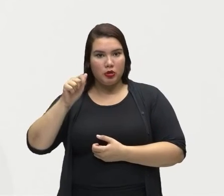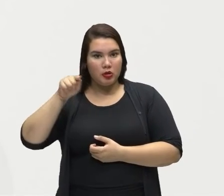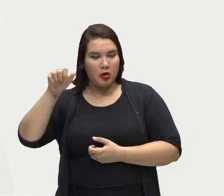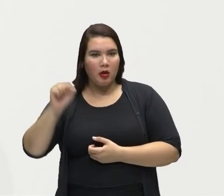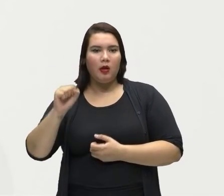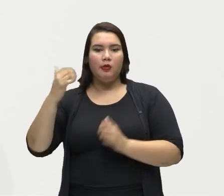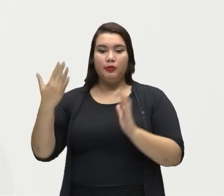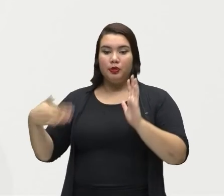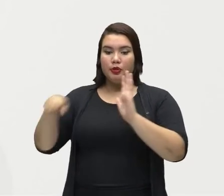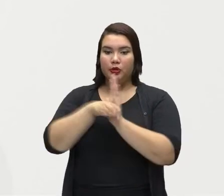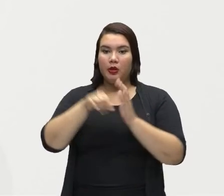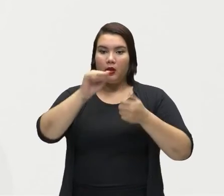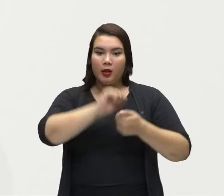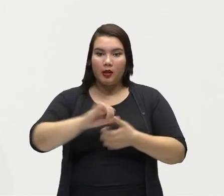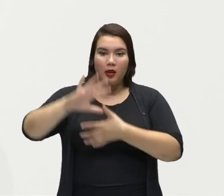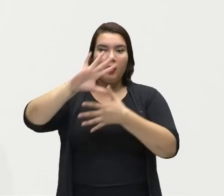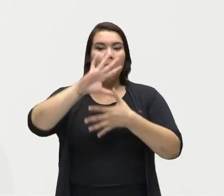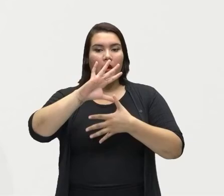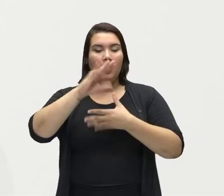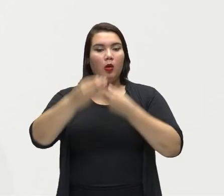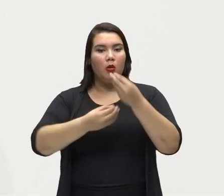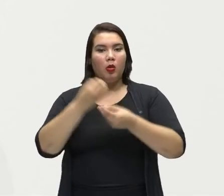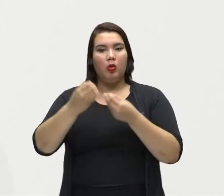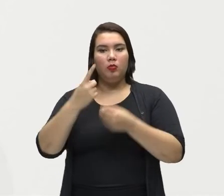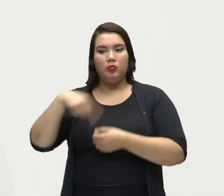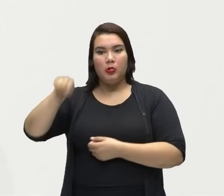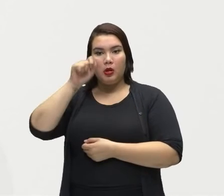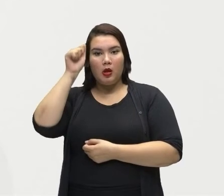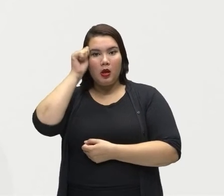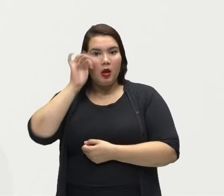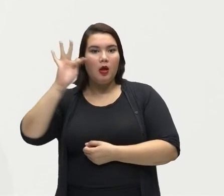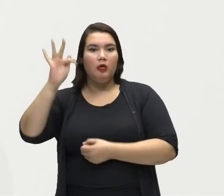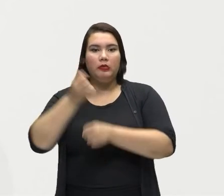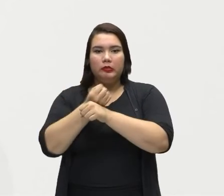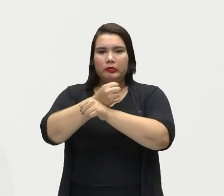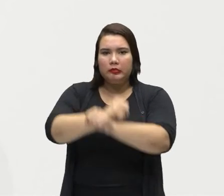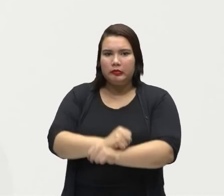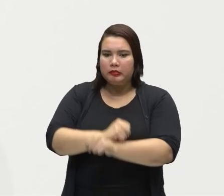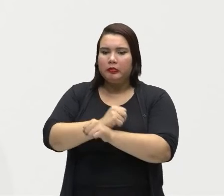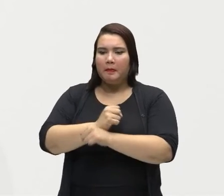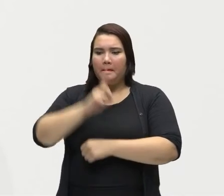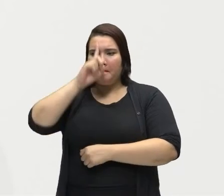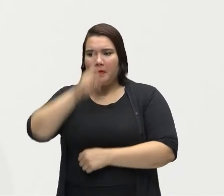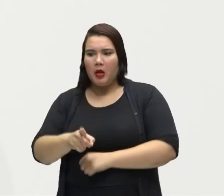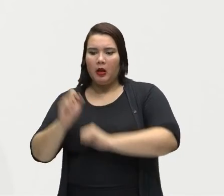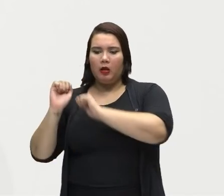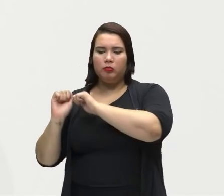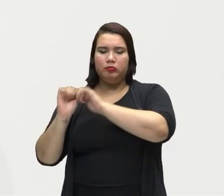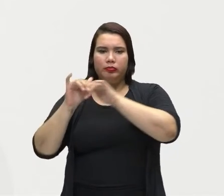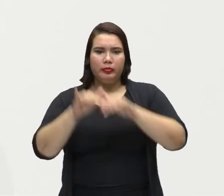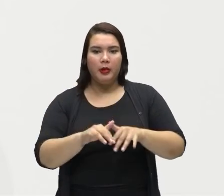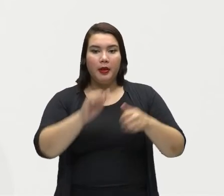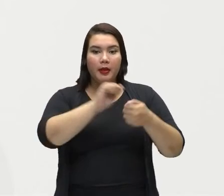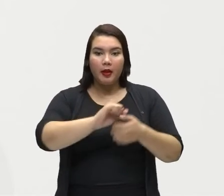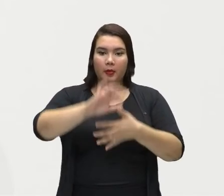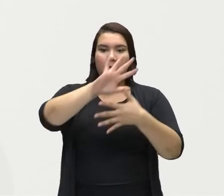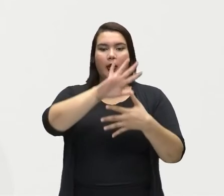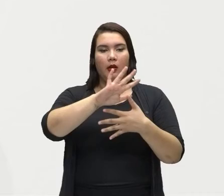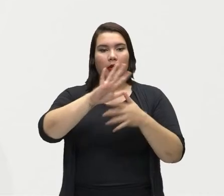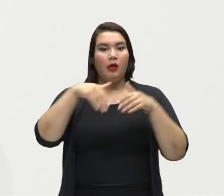dos africanos escravizados, trazido à força para a América. A gente vai ver uma grande quantidade